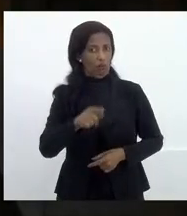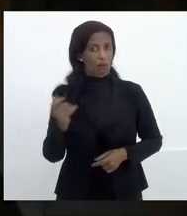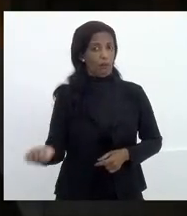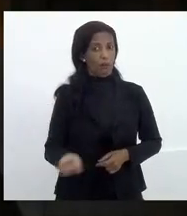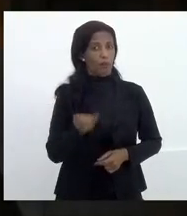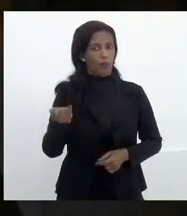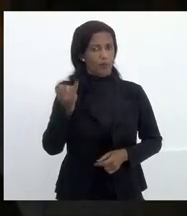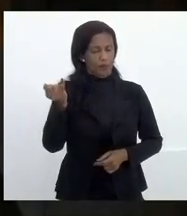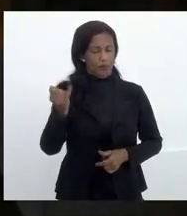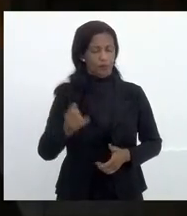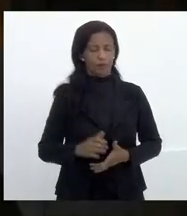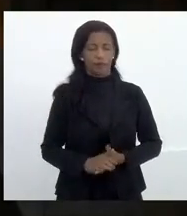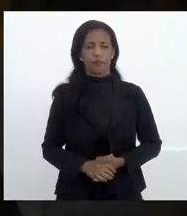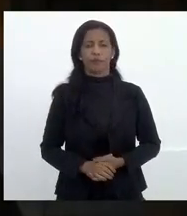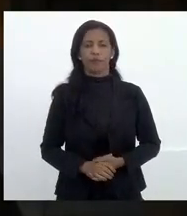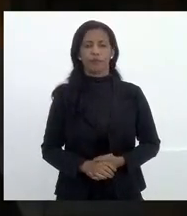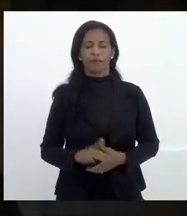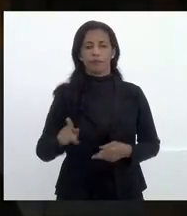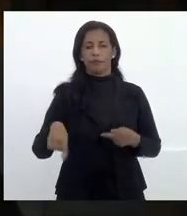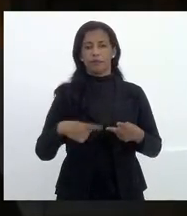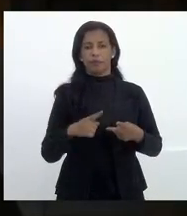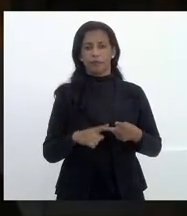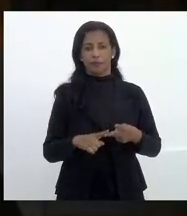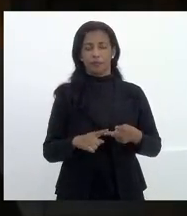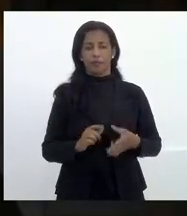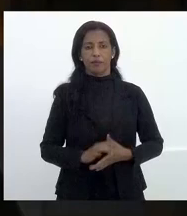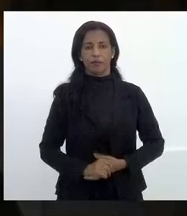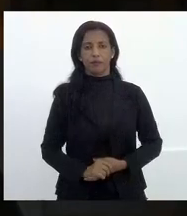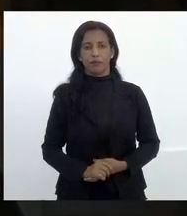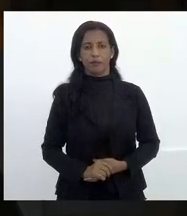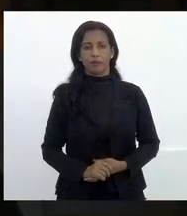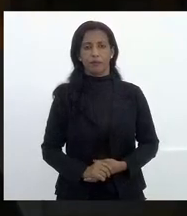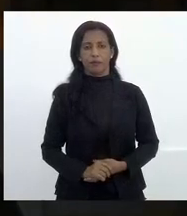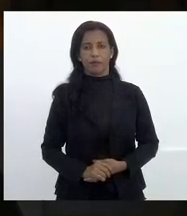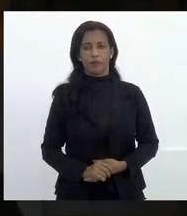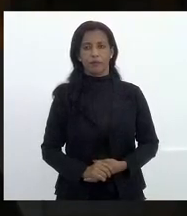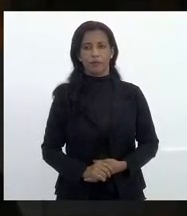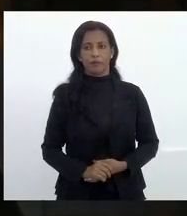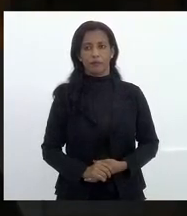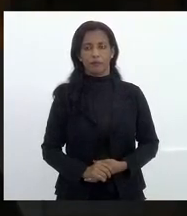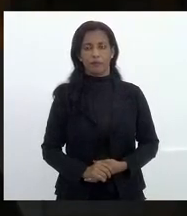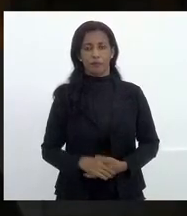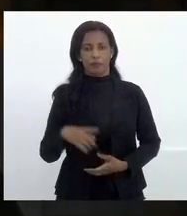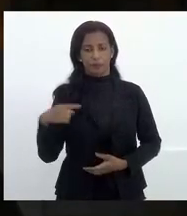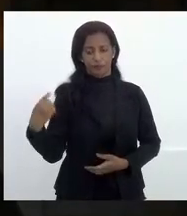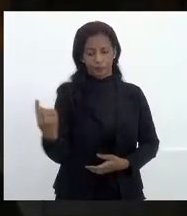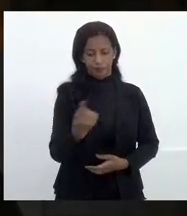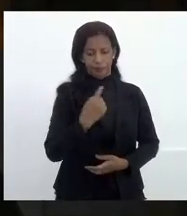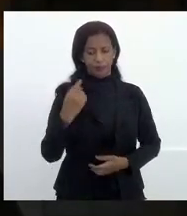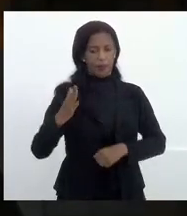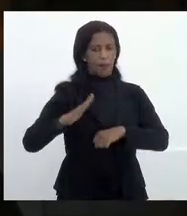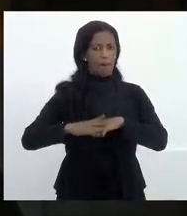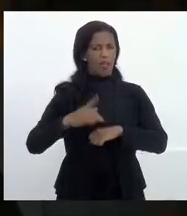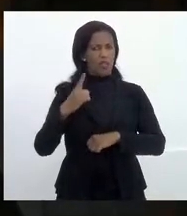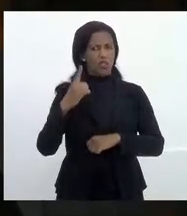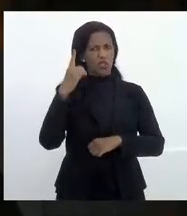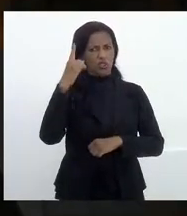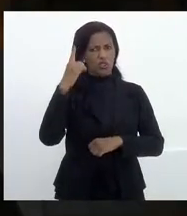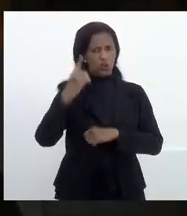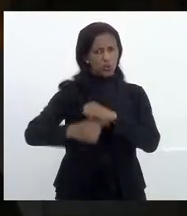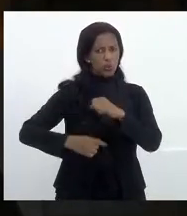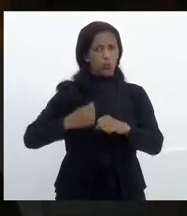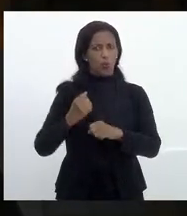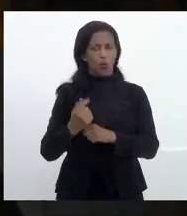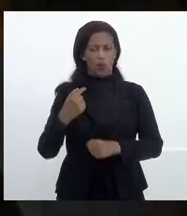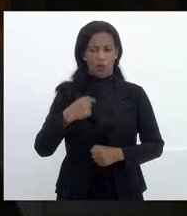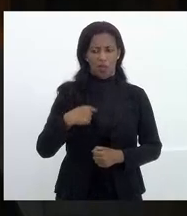a gente limpar o terreno segundo a gente durante mais de um ano eu Deputado waldeck